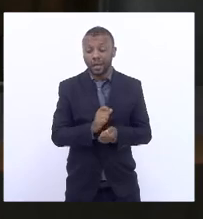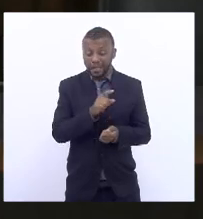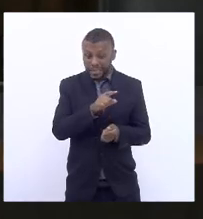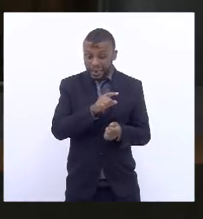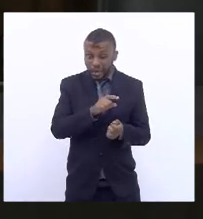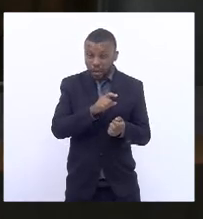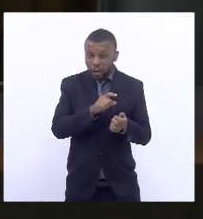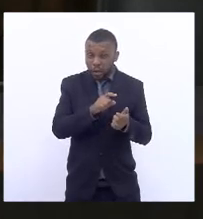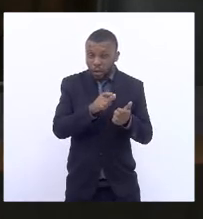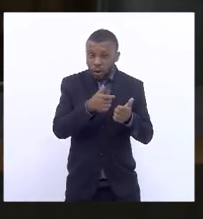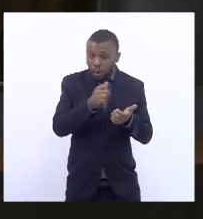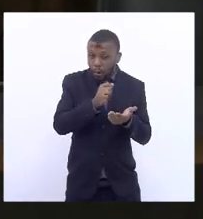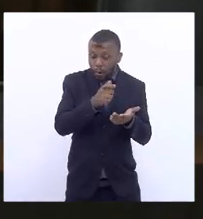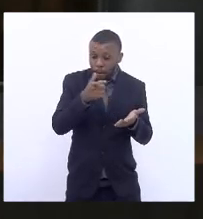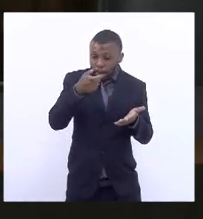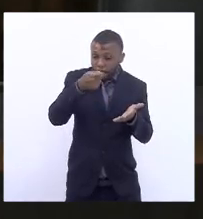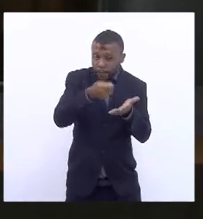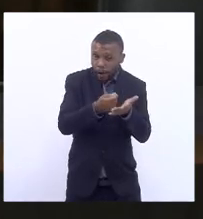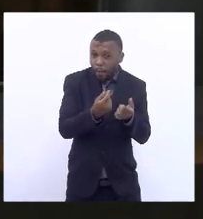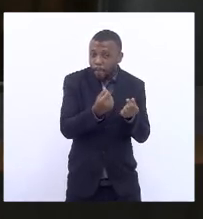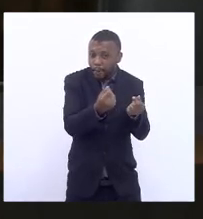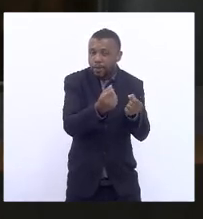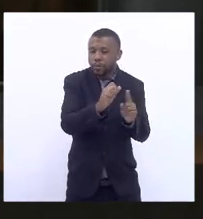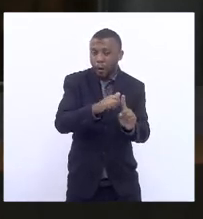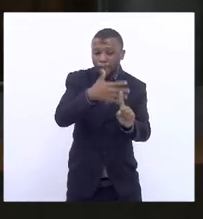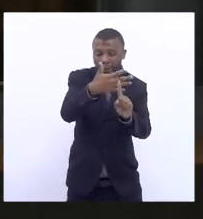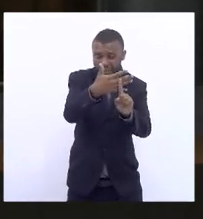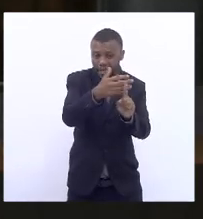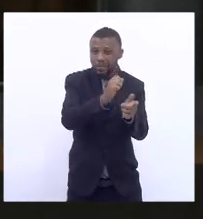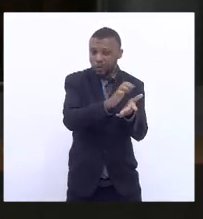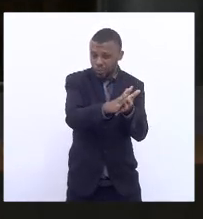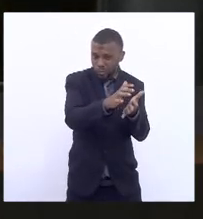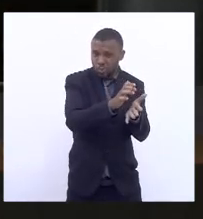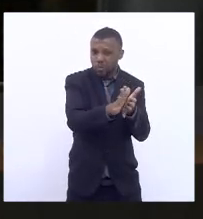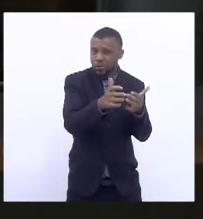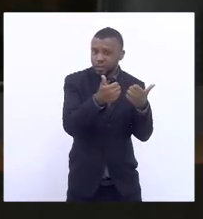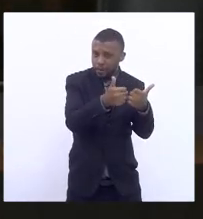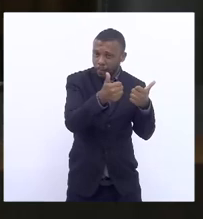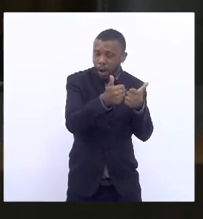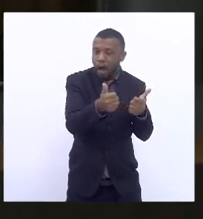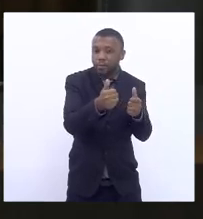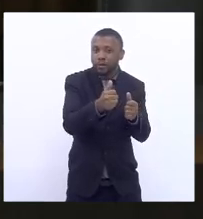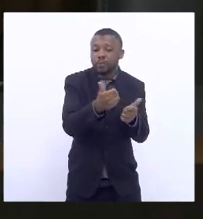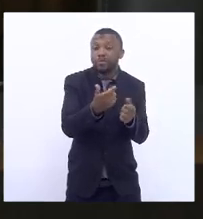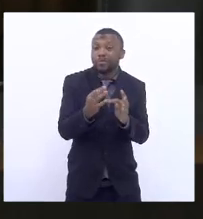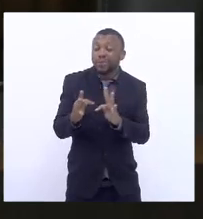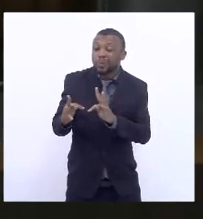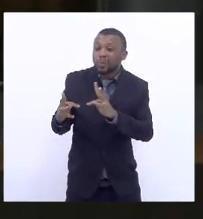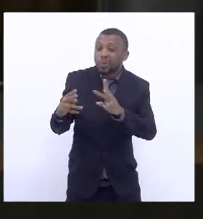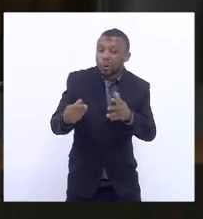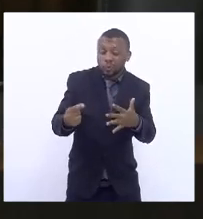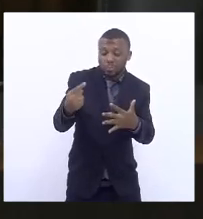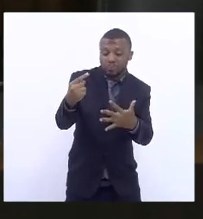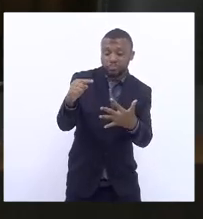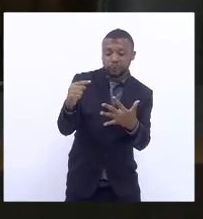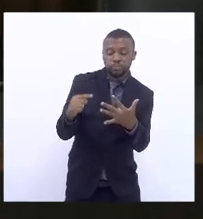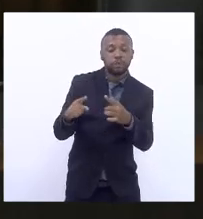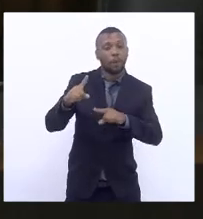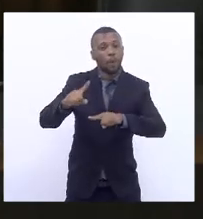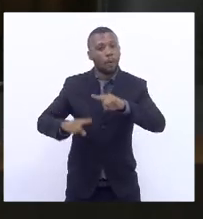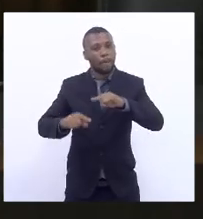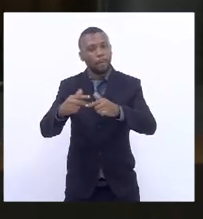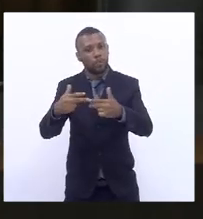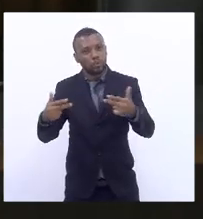transportes implica o aumento do preço de todos os produtos,